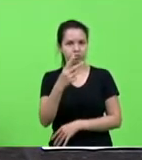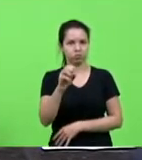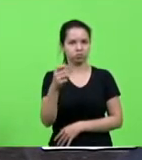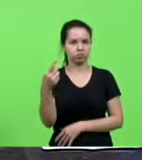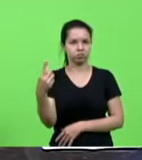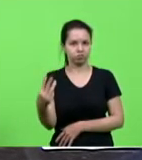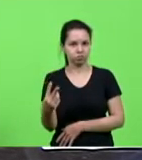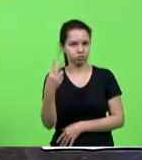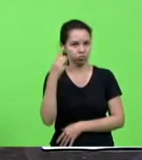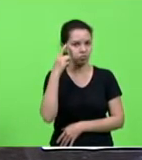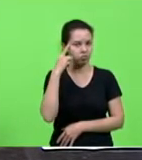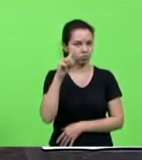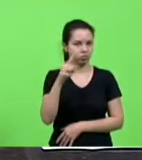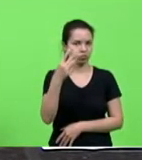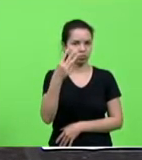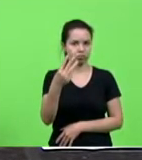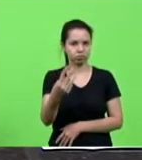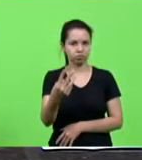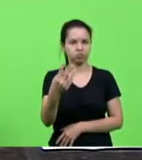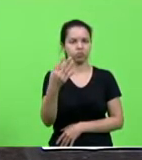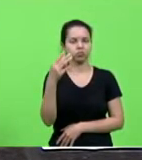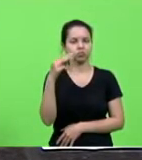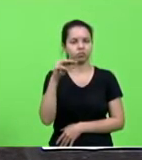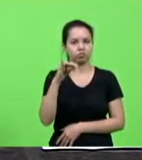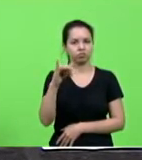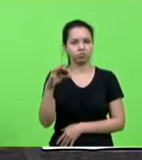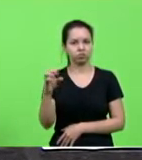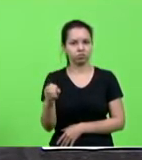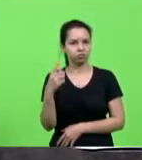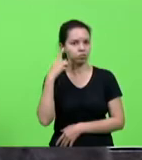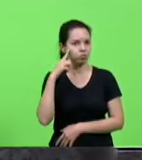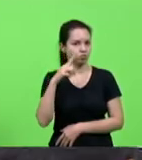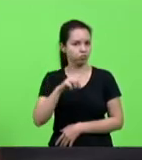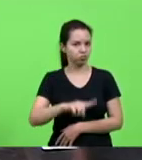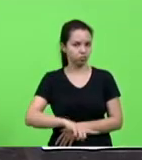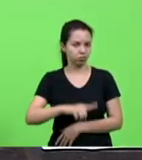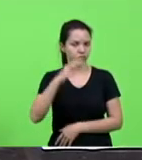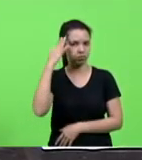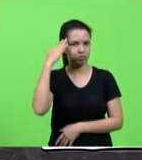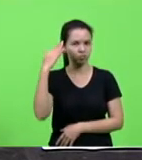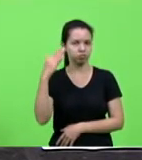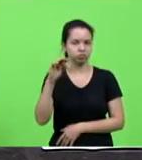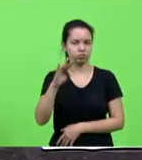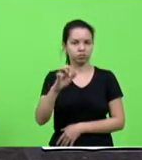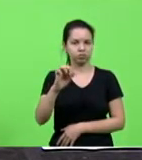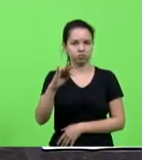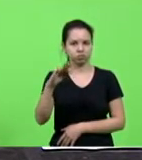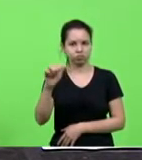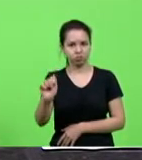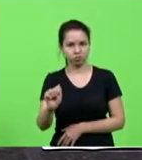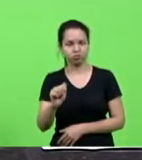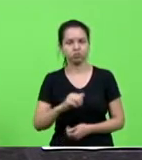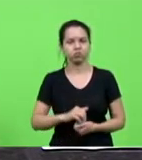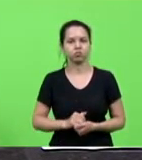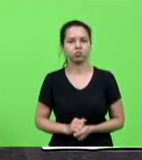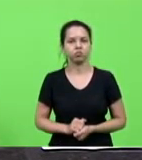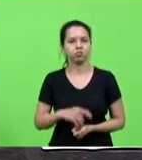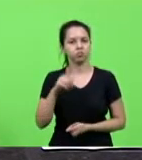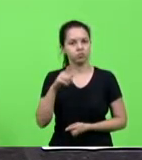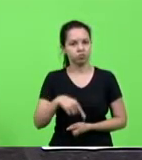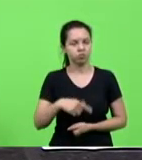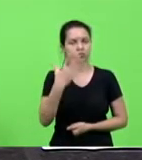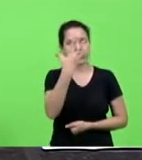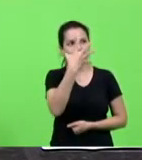13 de maio, quando é comemorado o Dia de Nossa Senhora de Fátima. É mais um atrativo no turismo religioso